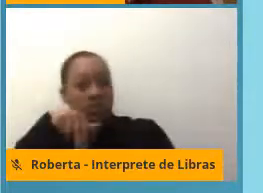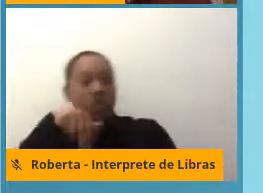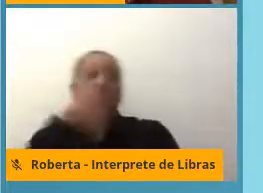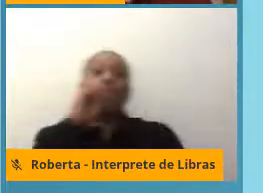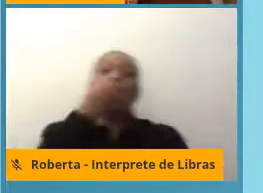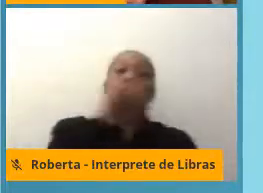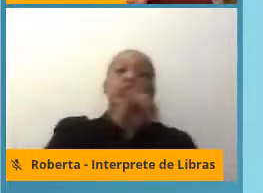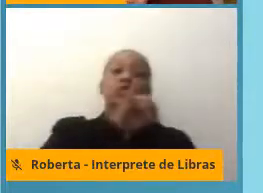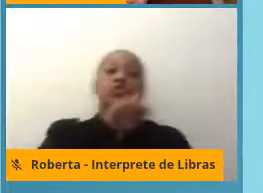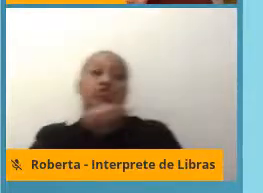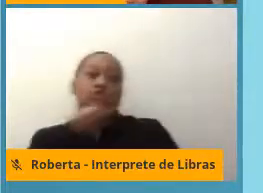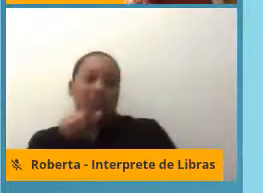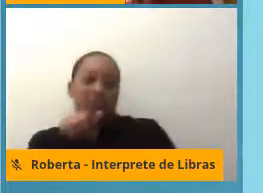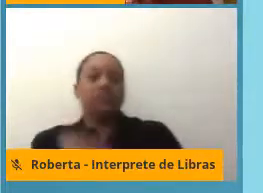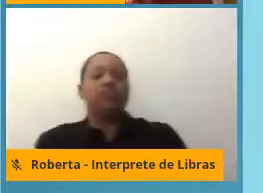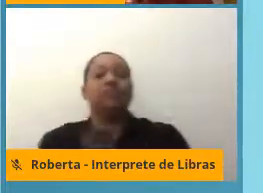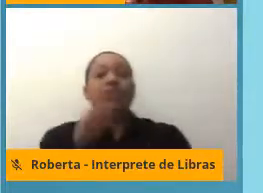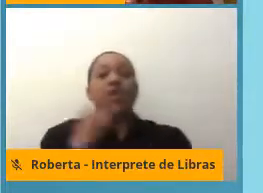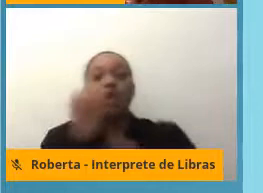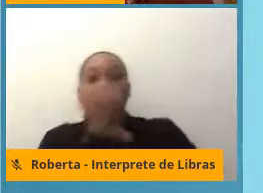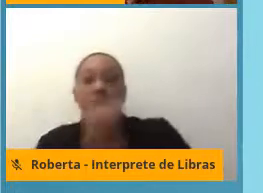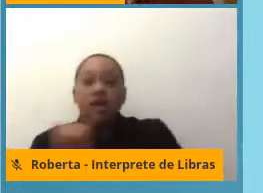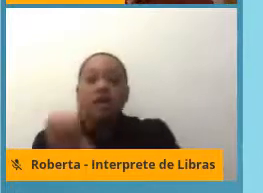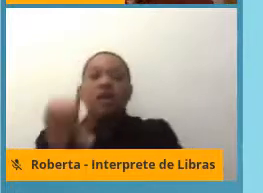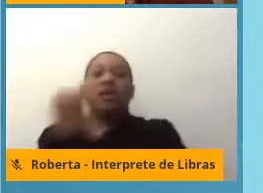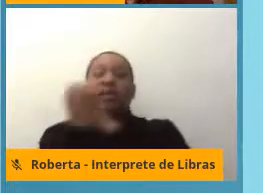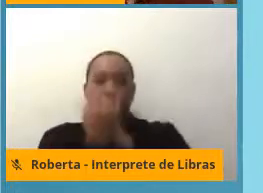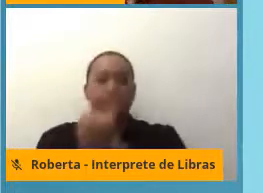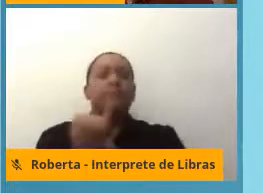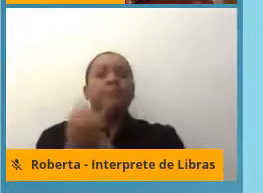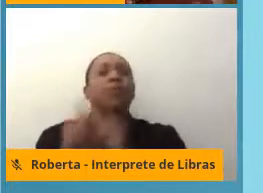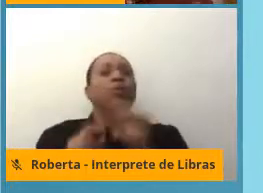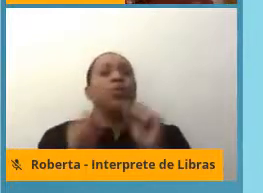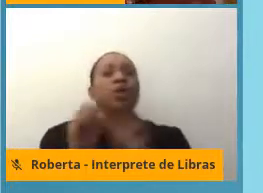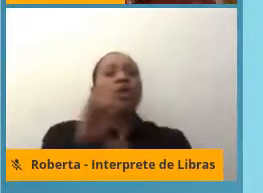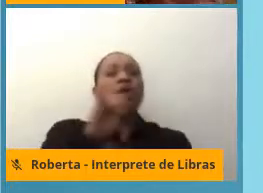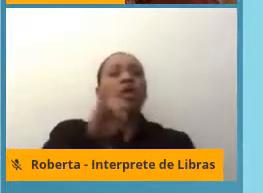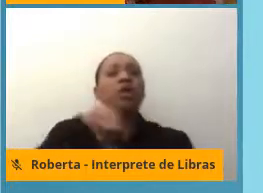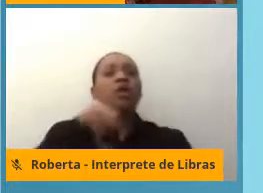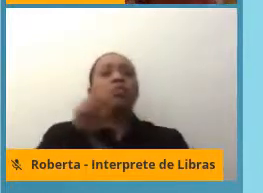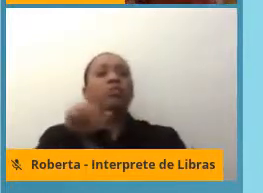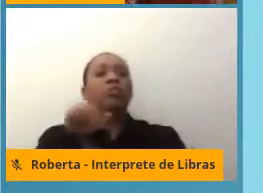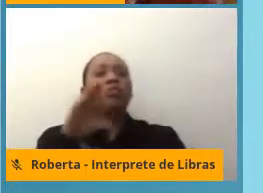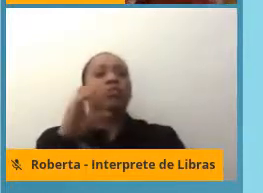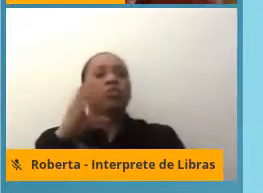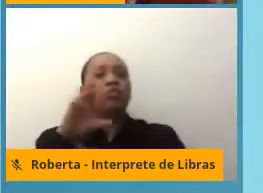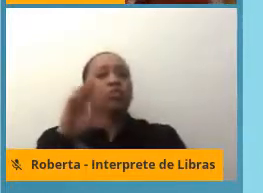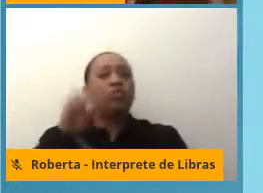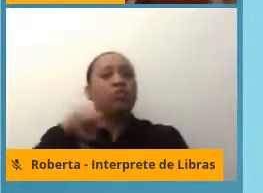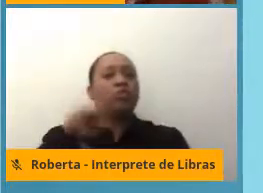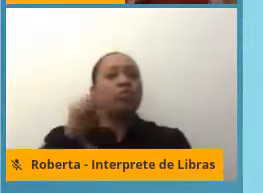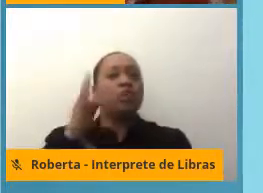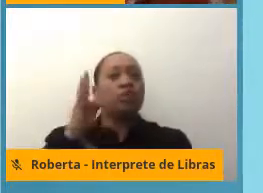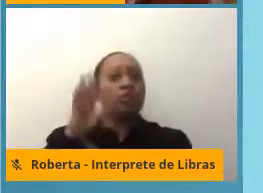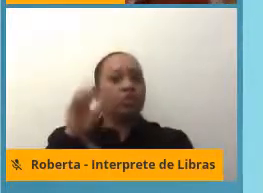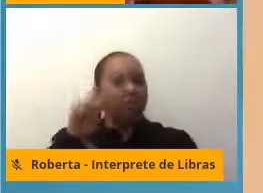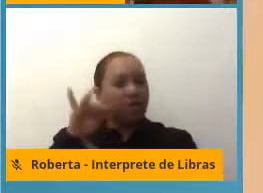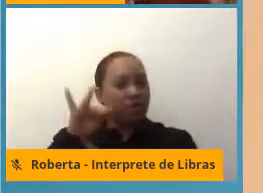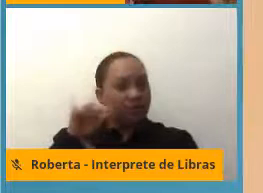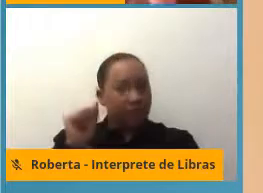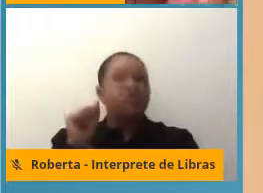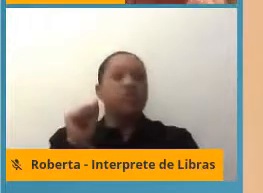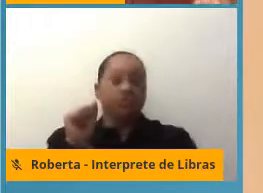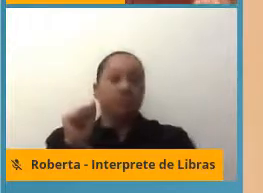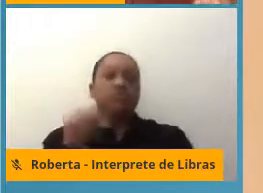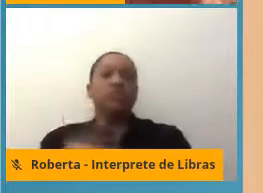chamado de imunocromatografia, mas para vocês a gente pode chamar de teste rápido, que é o nome mais conhecido. Então, além